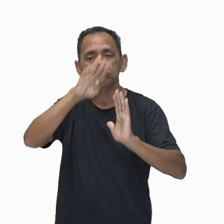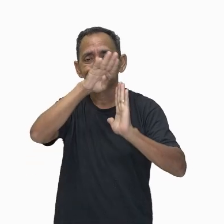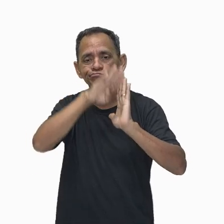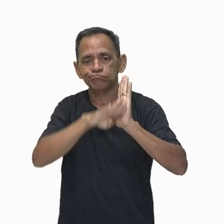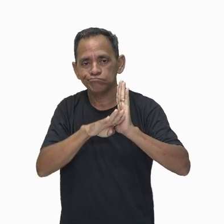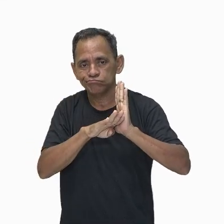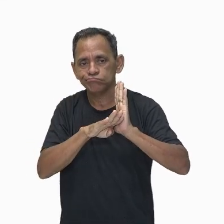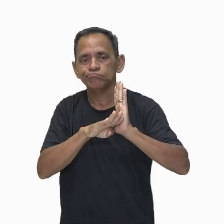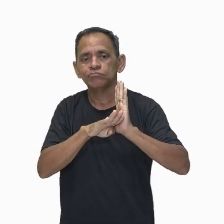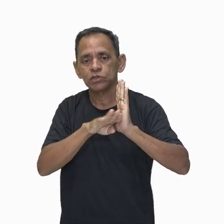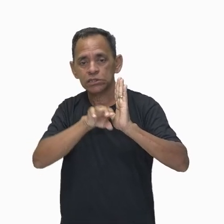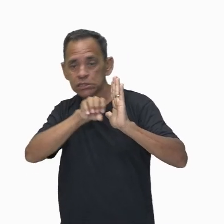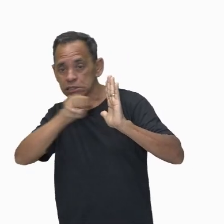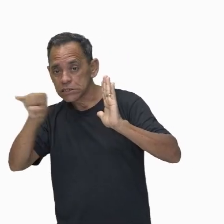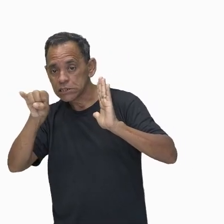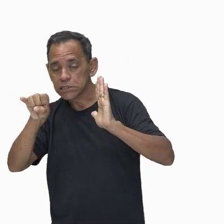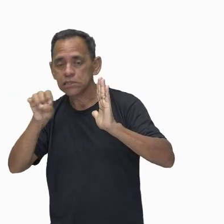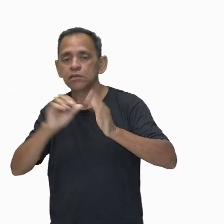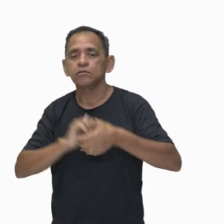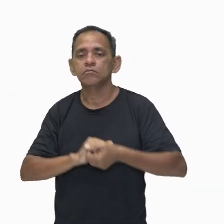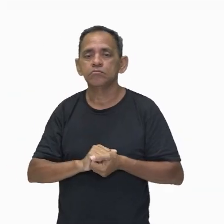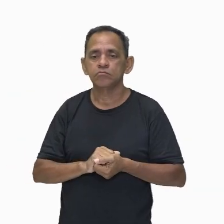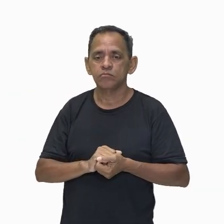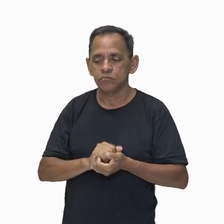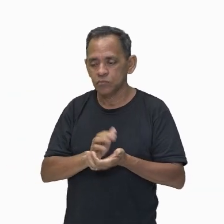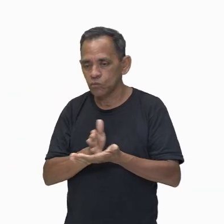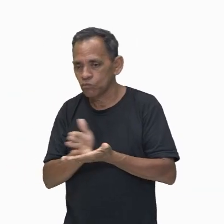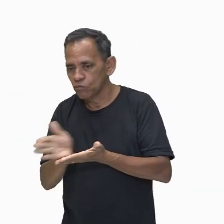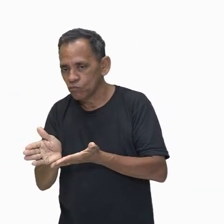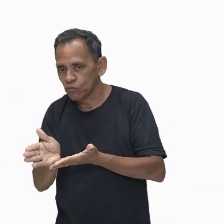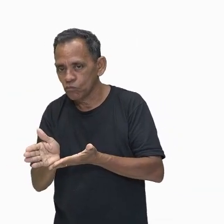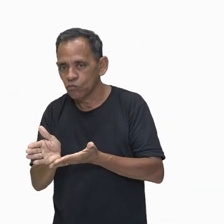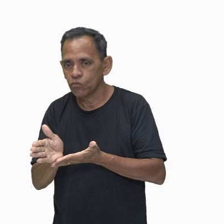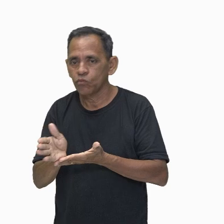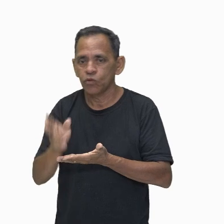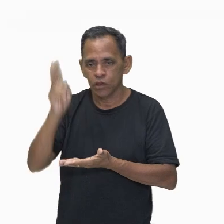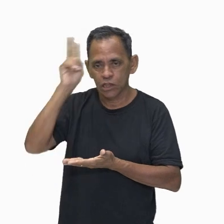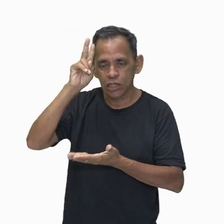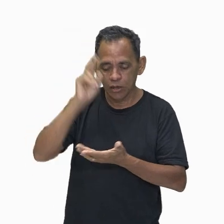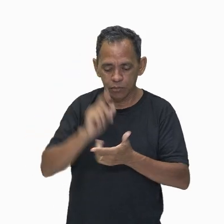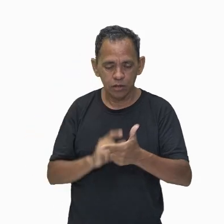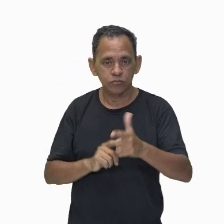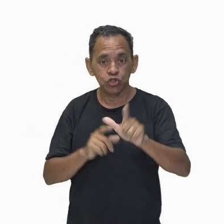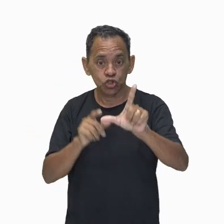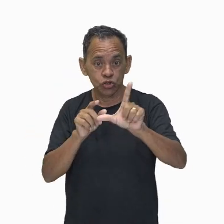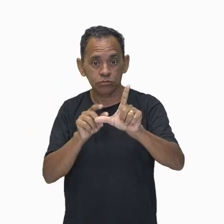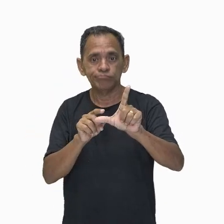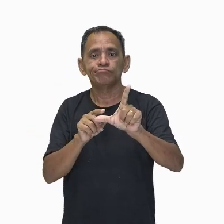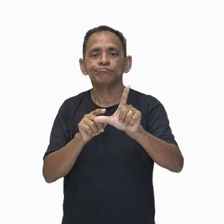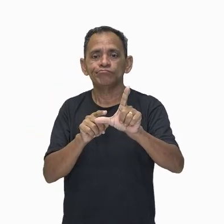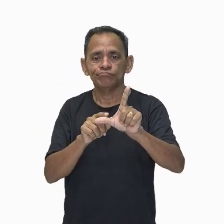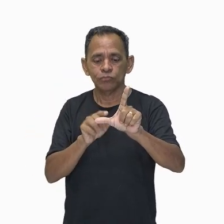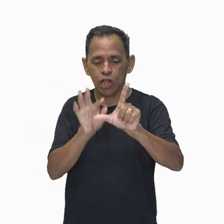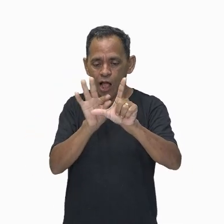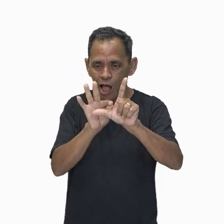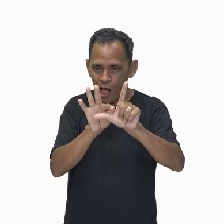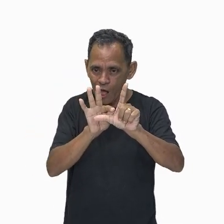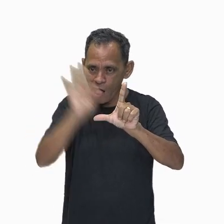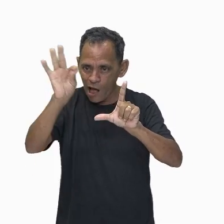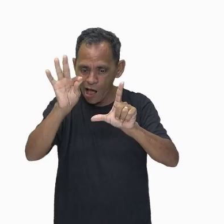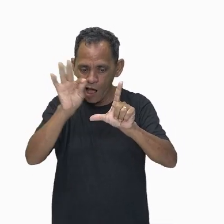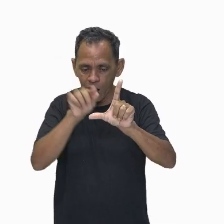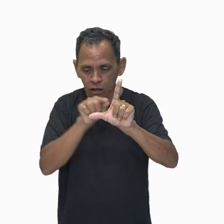quanto à trajetória, tá? Então, se eu tiver um movimento numa trajetória reta, então ele vai ser retilíneo, tá,